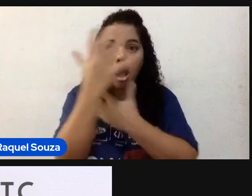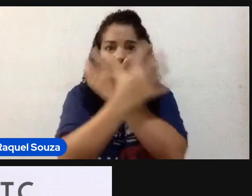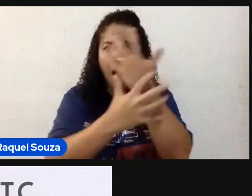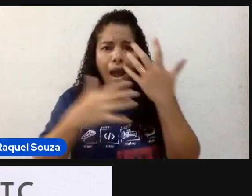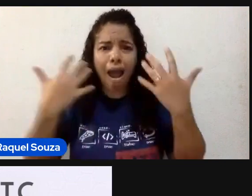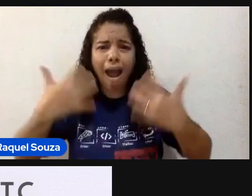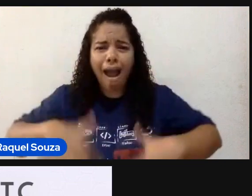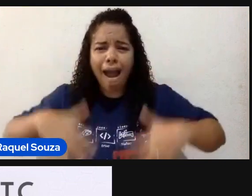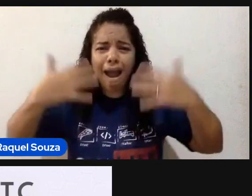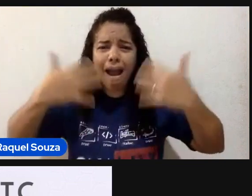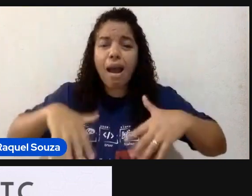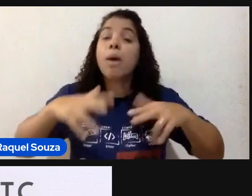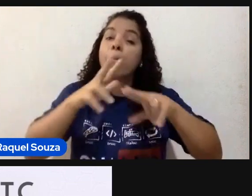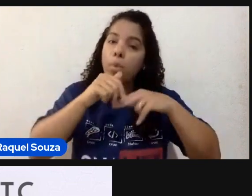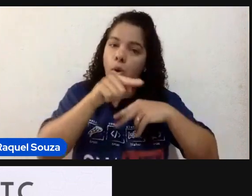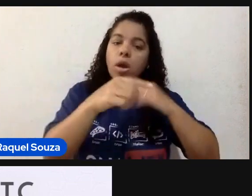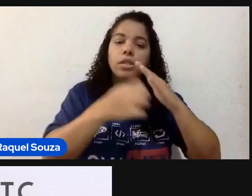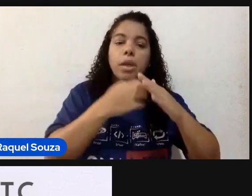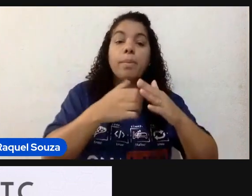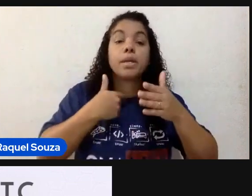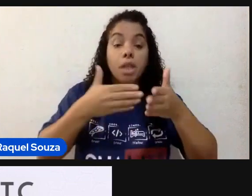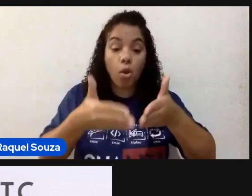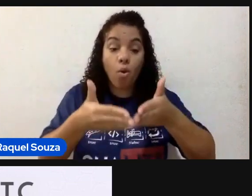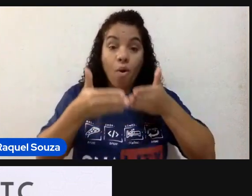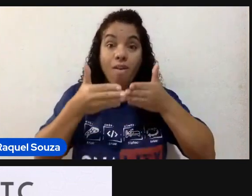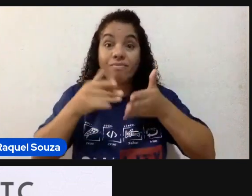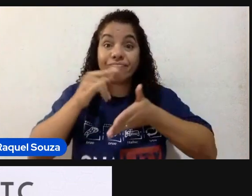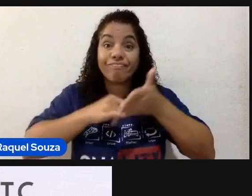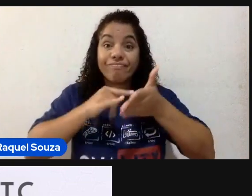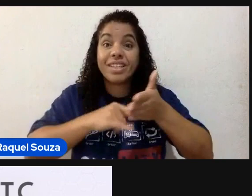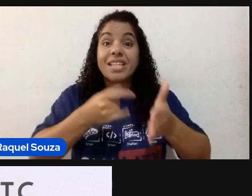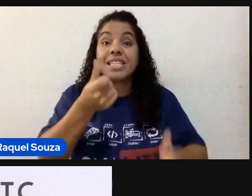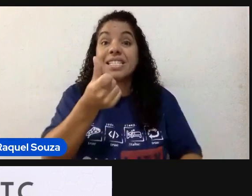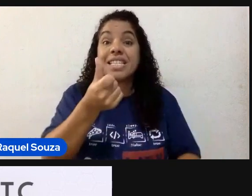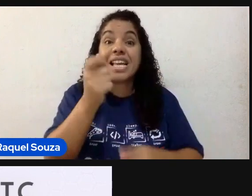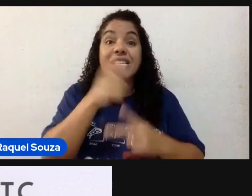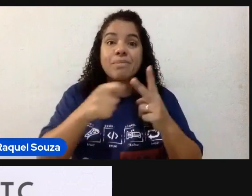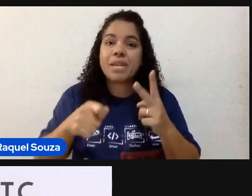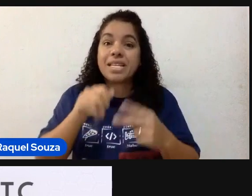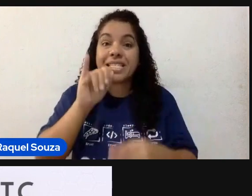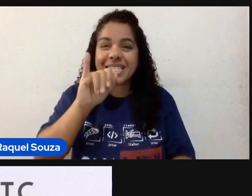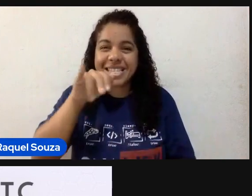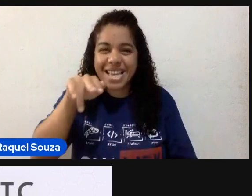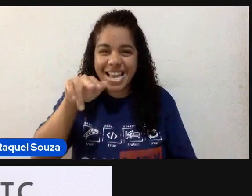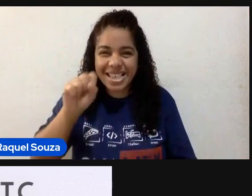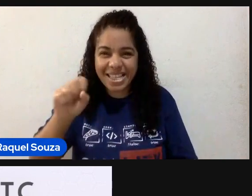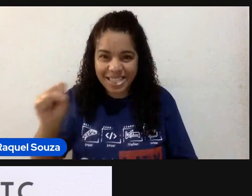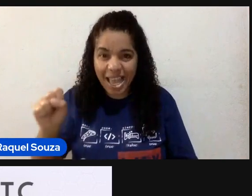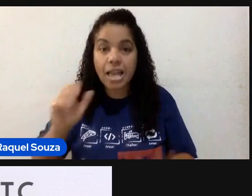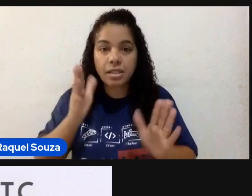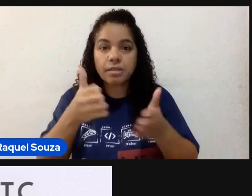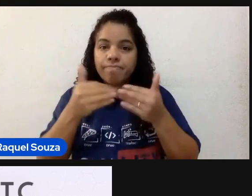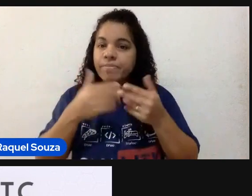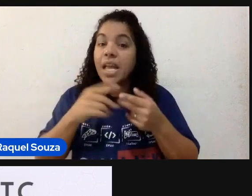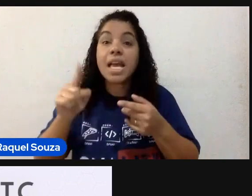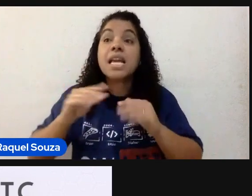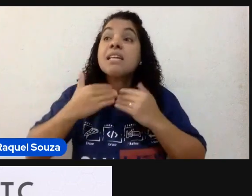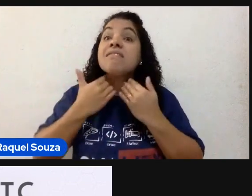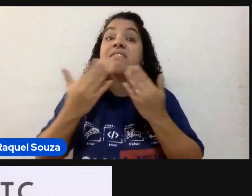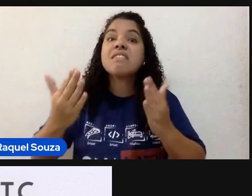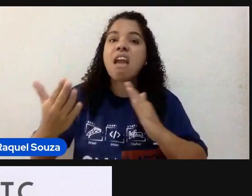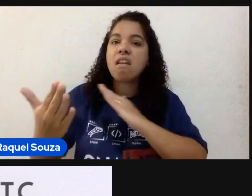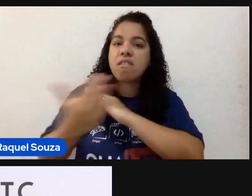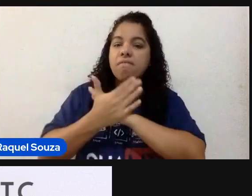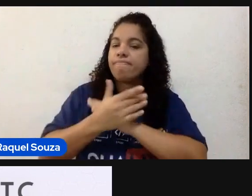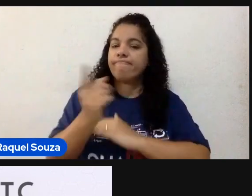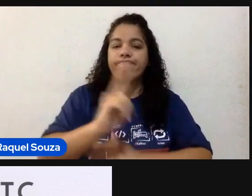fiquei 6 meses afastada pelo INSS e ninguém foi lá me ajudar a sair de onde eu estava, não.